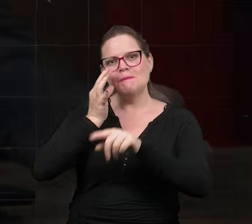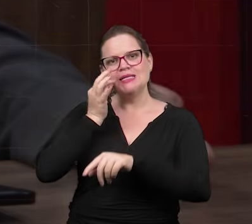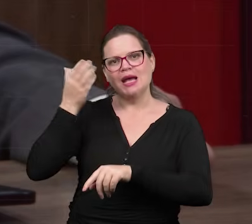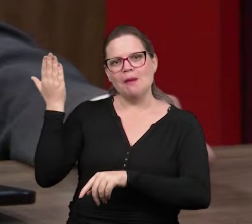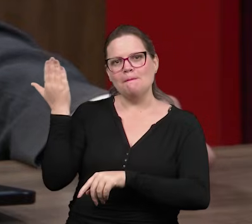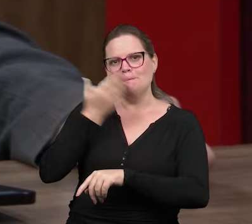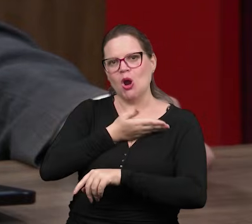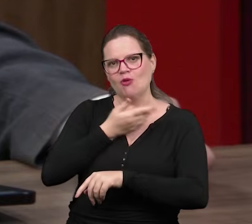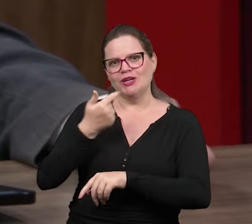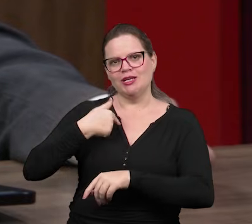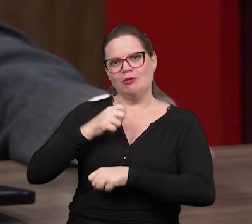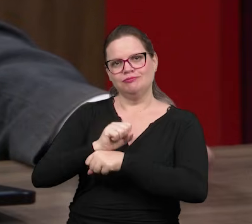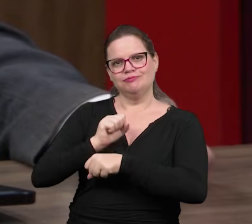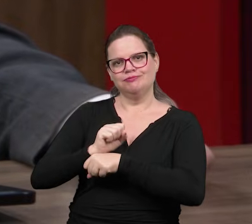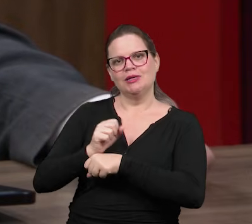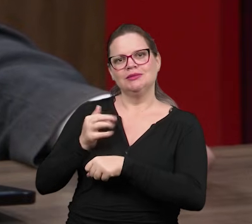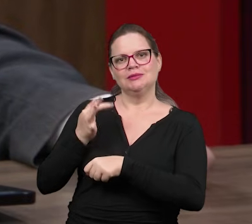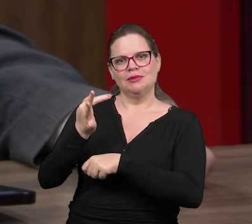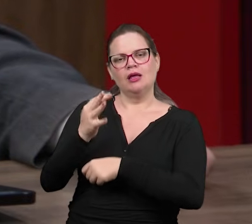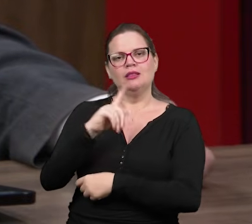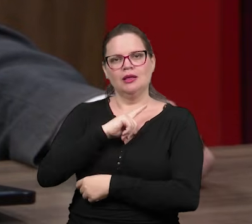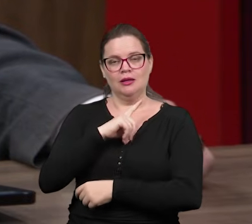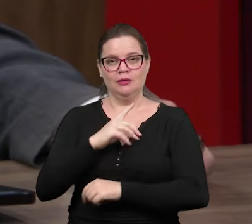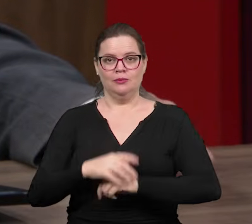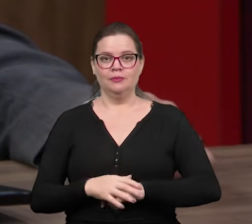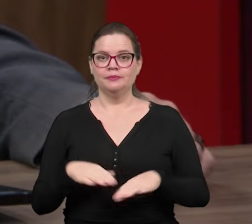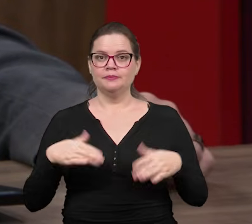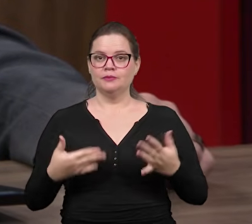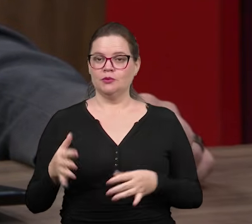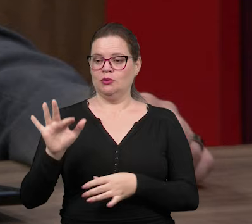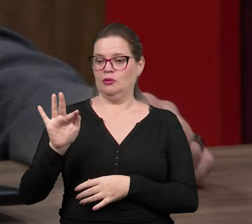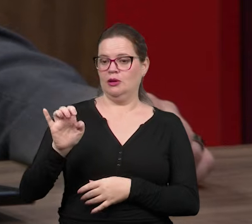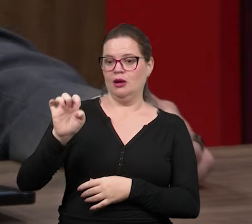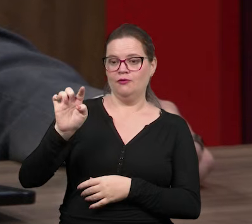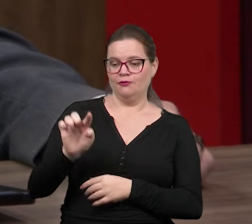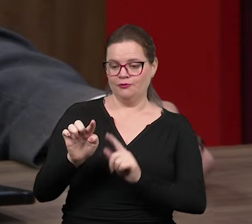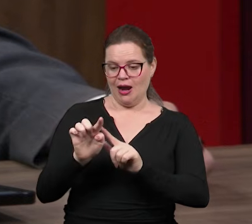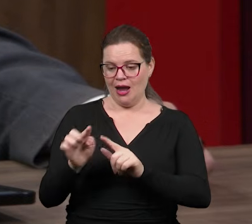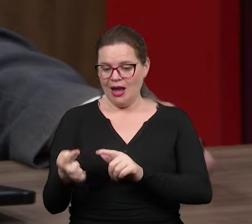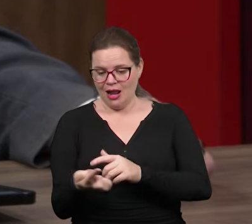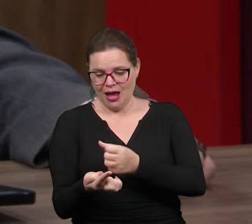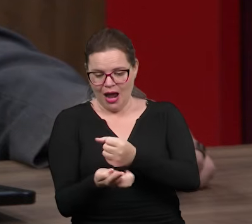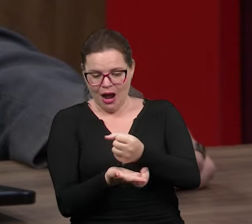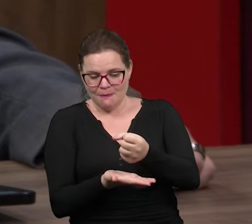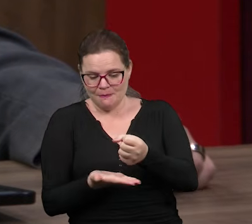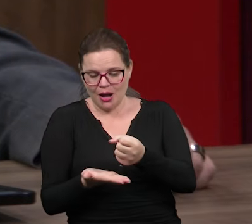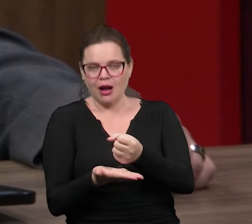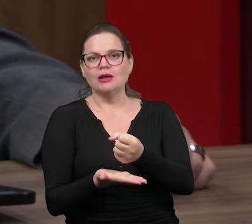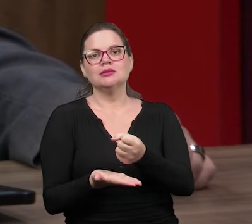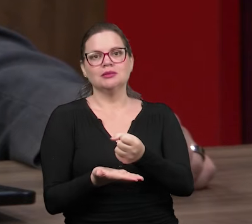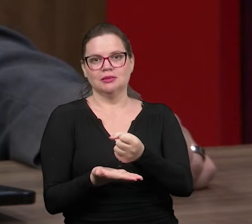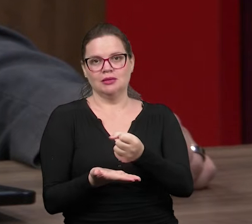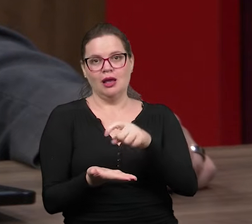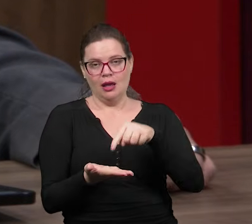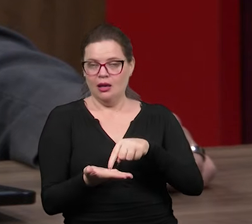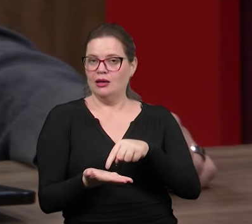Então, essa fé é um firme fundamento, ela não está firmada em algo, em um terreno que